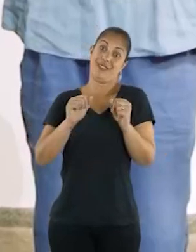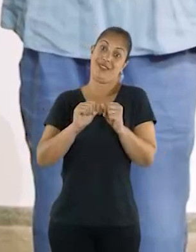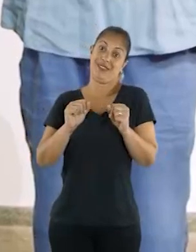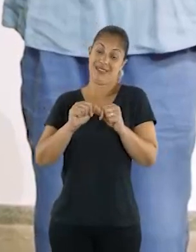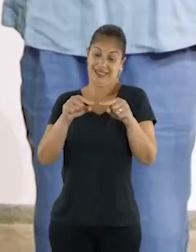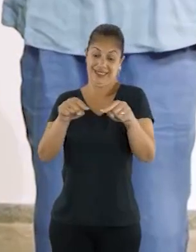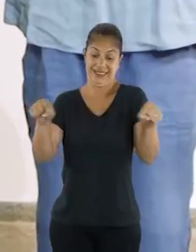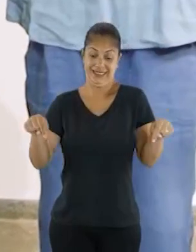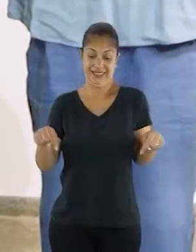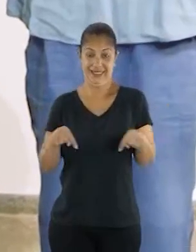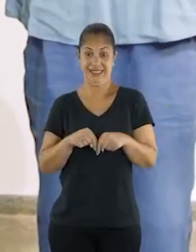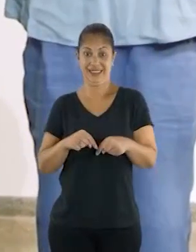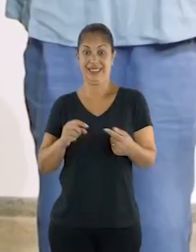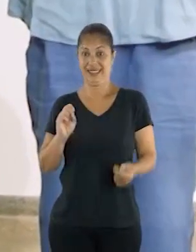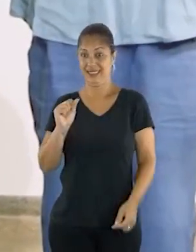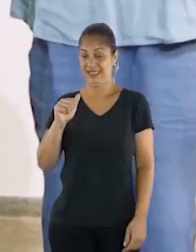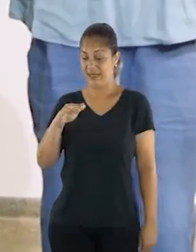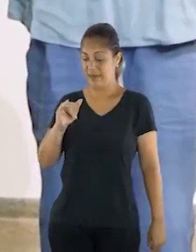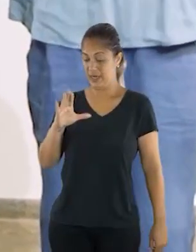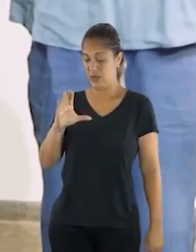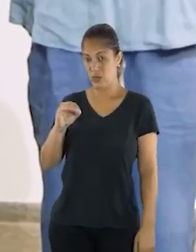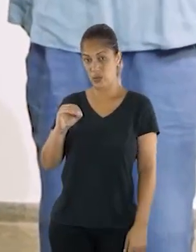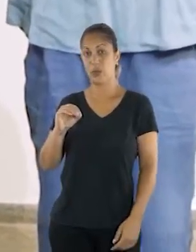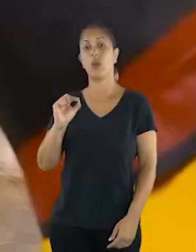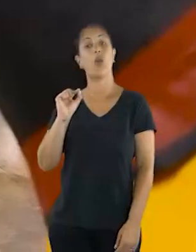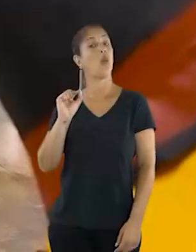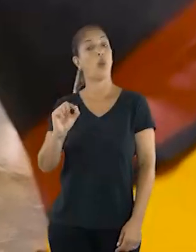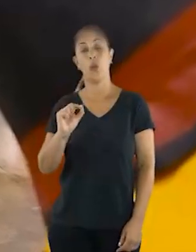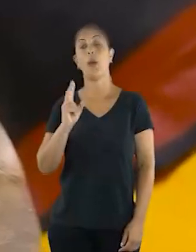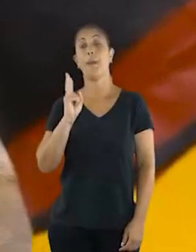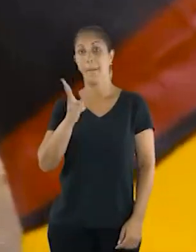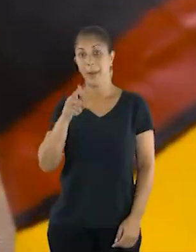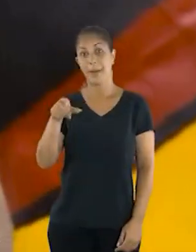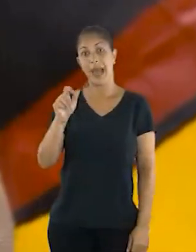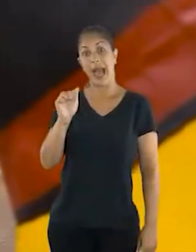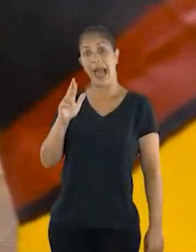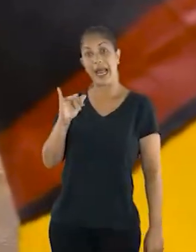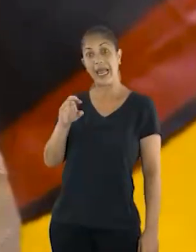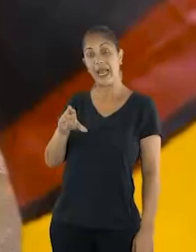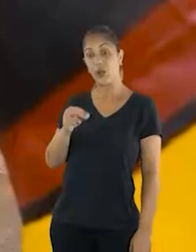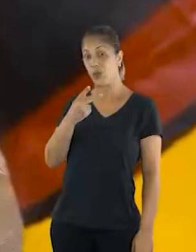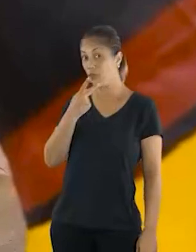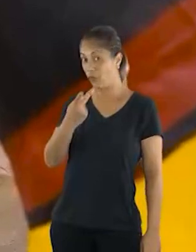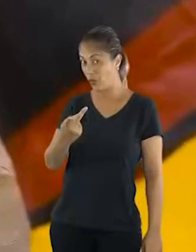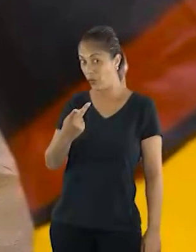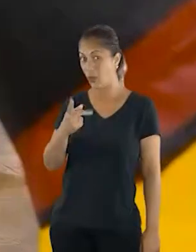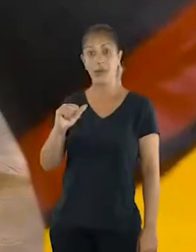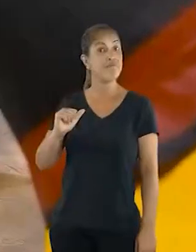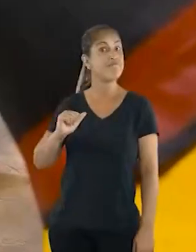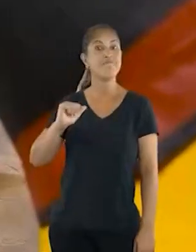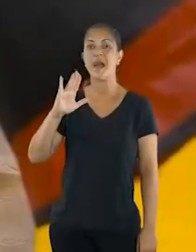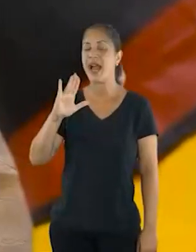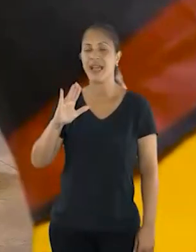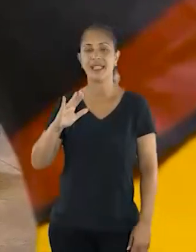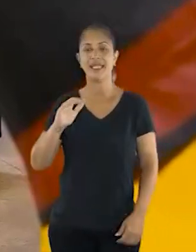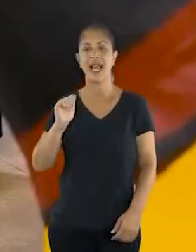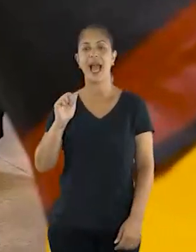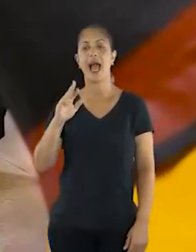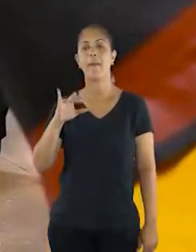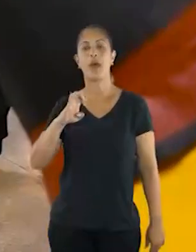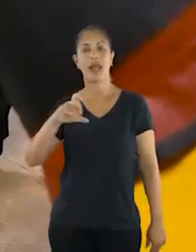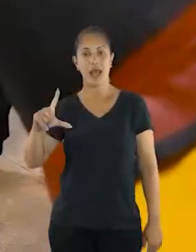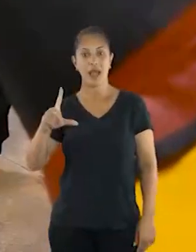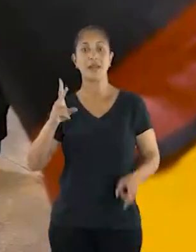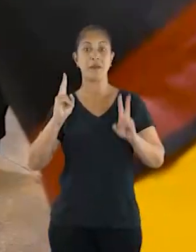uma sala do Samico, porque o Samico, o próprio Ariano dizia que o mais armorial